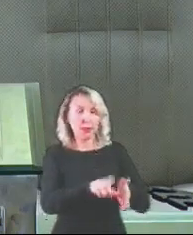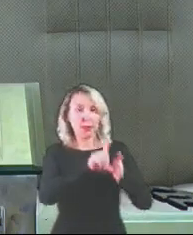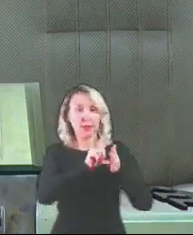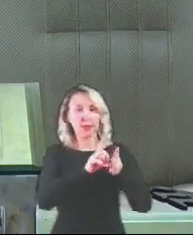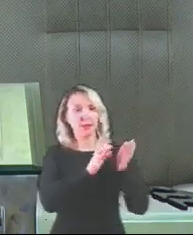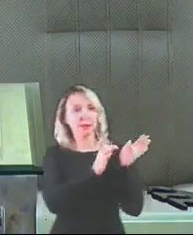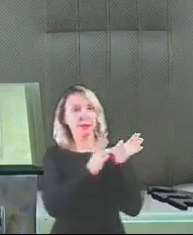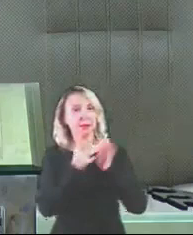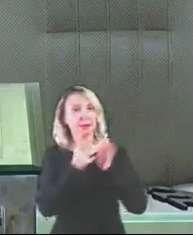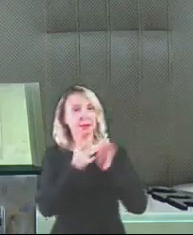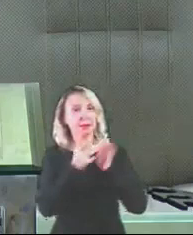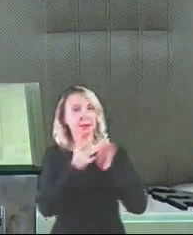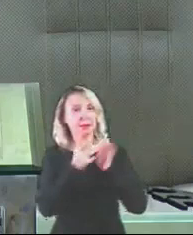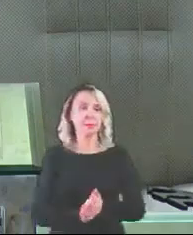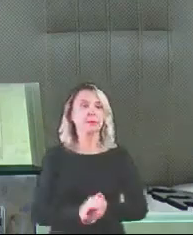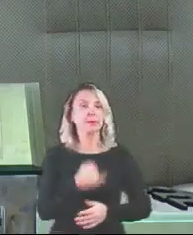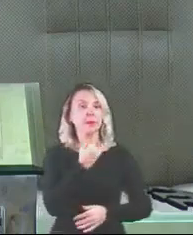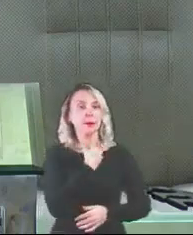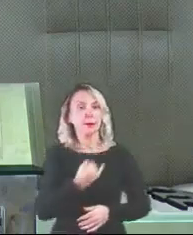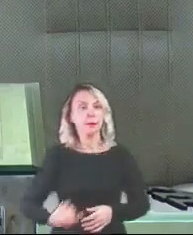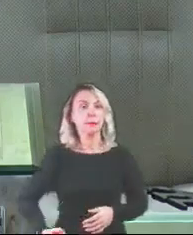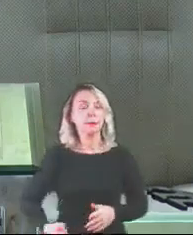O Império Persa era que